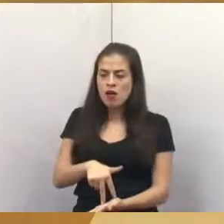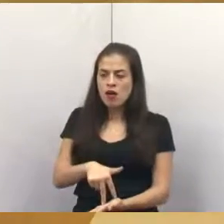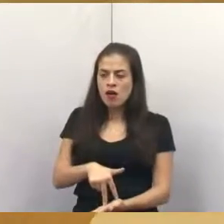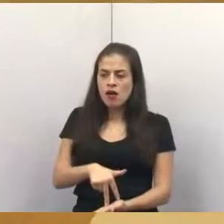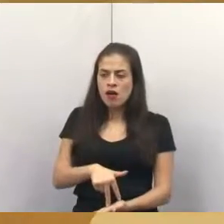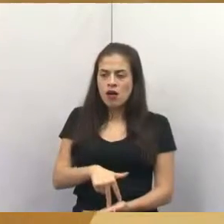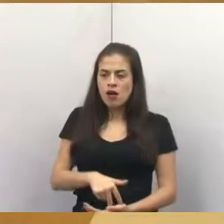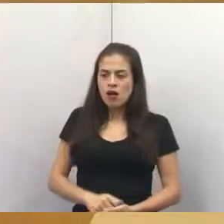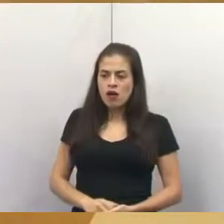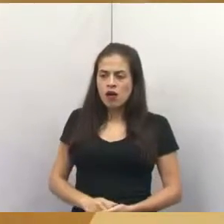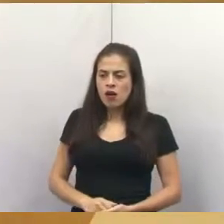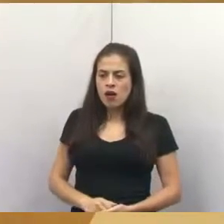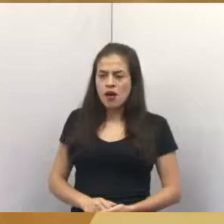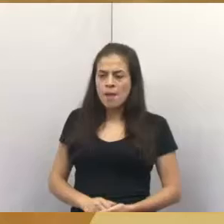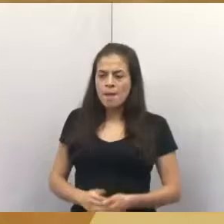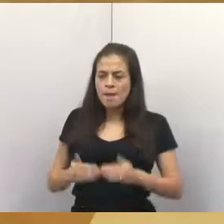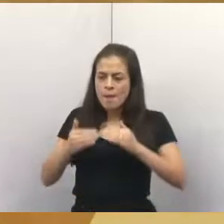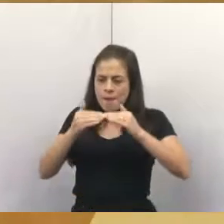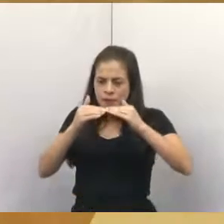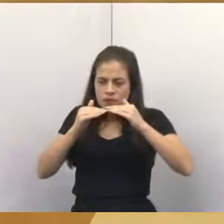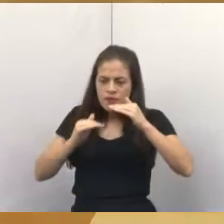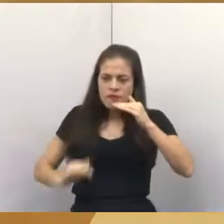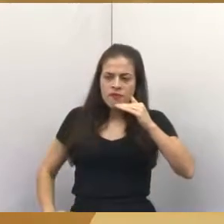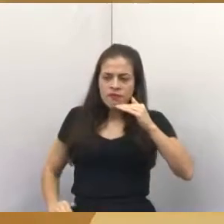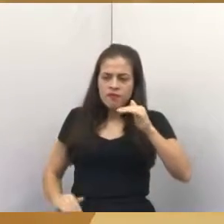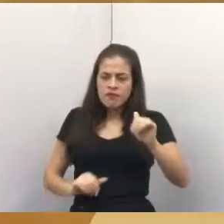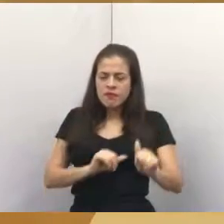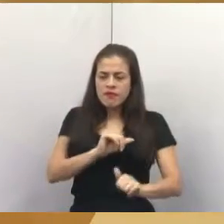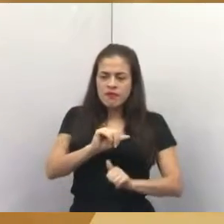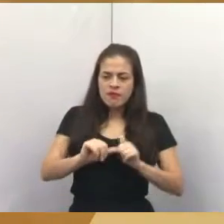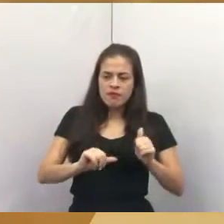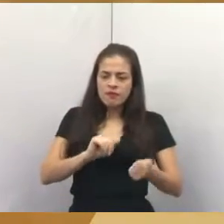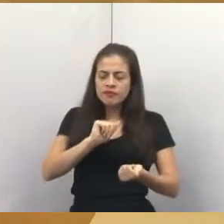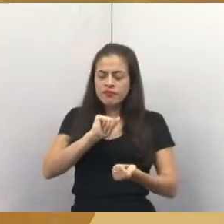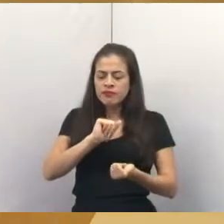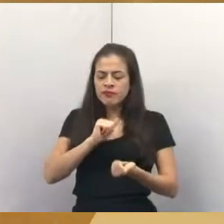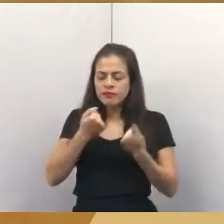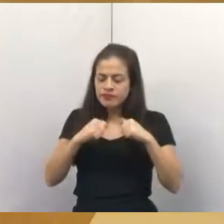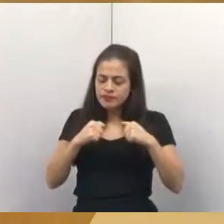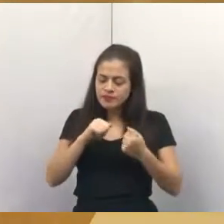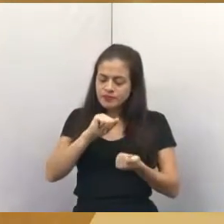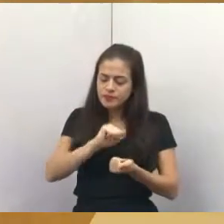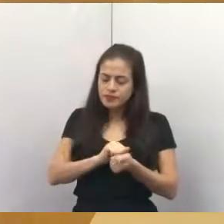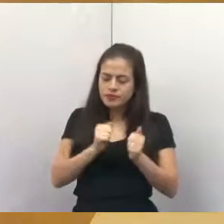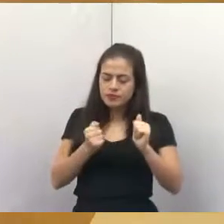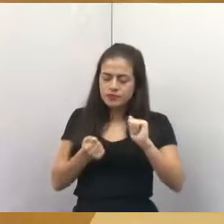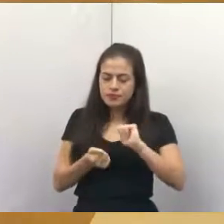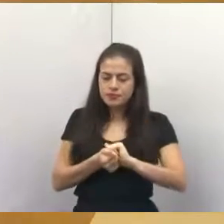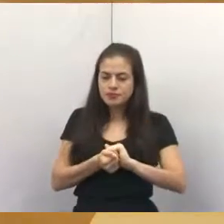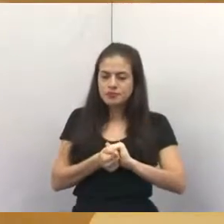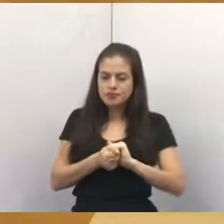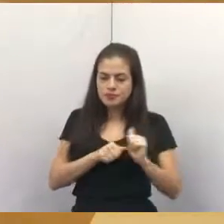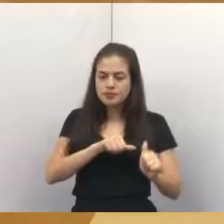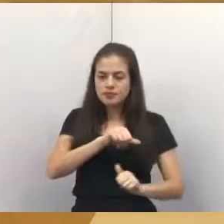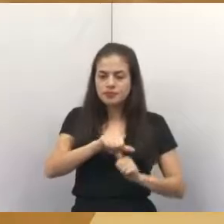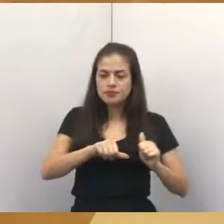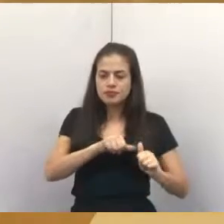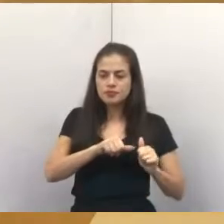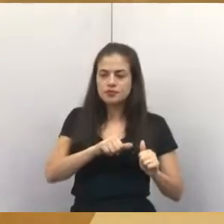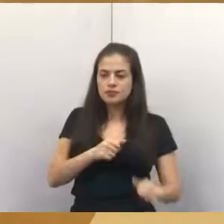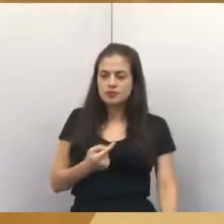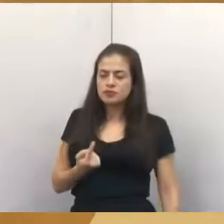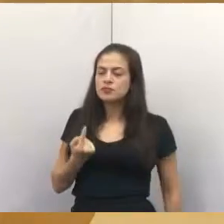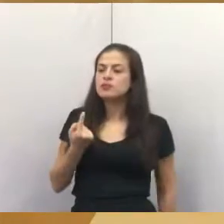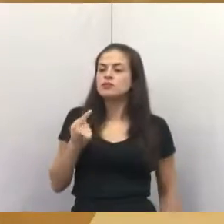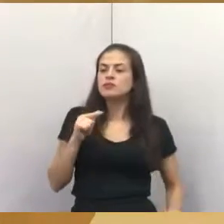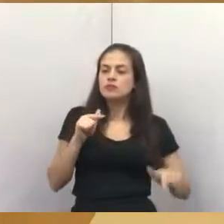ficar contra a mudança, se adapta à mudança. Tenha somente um emprego, que eu